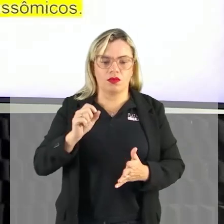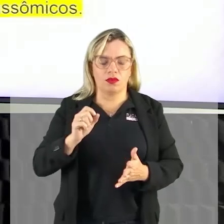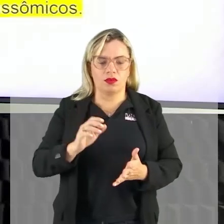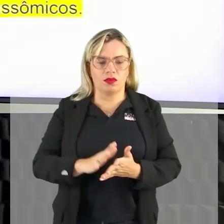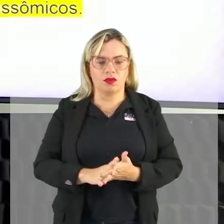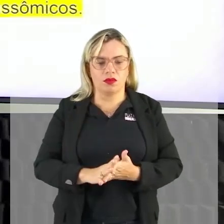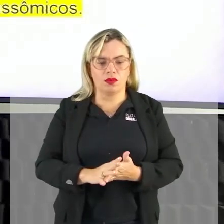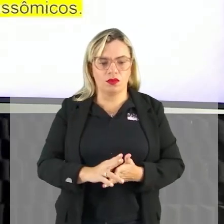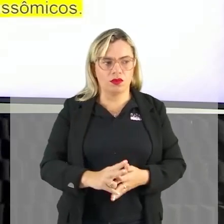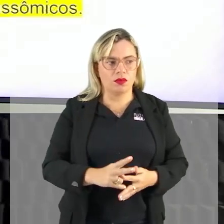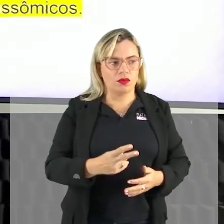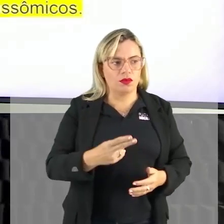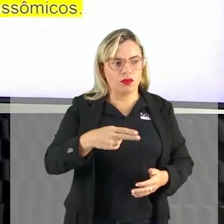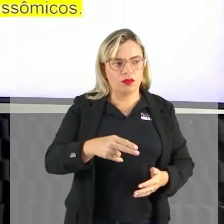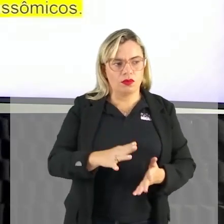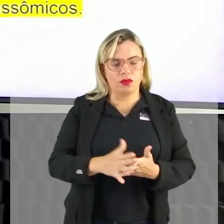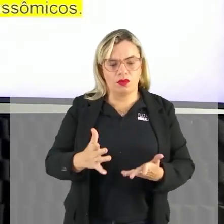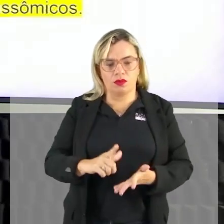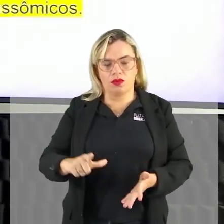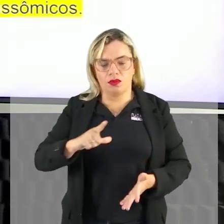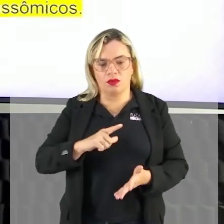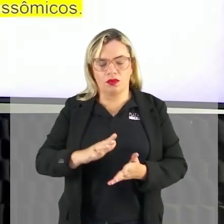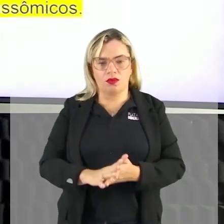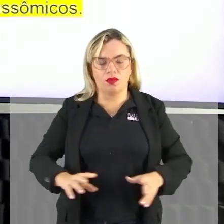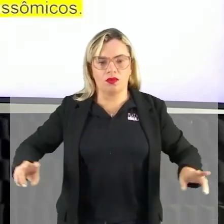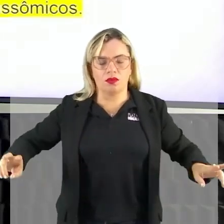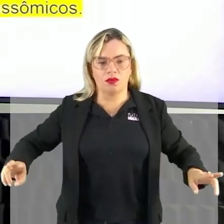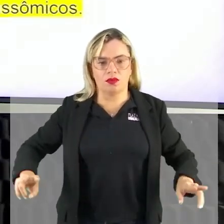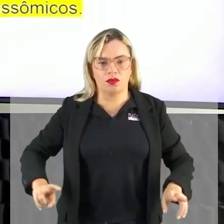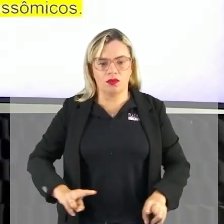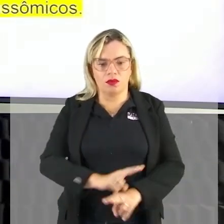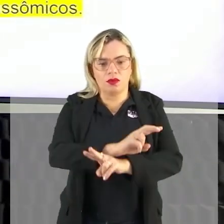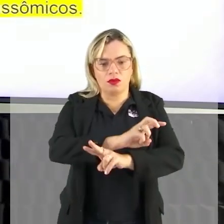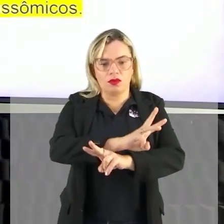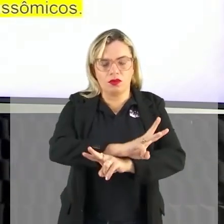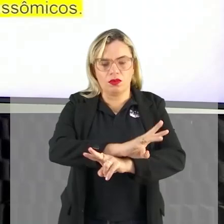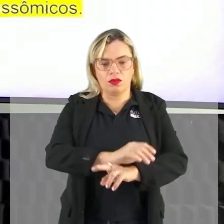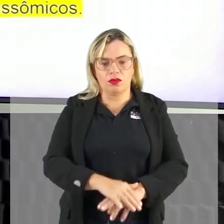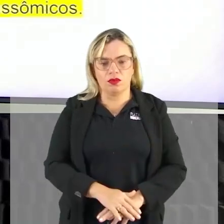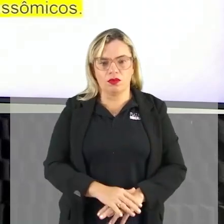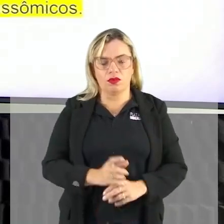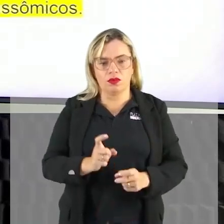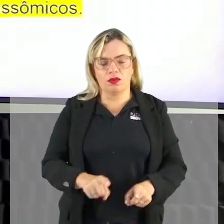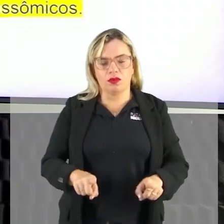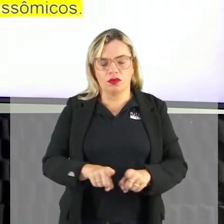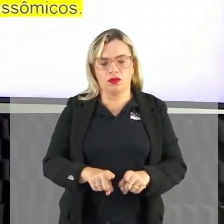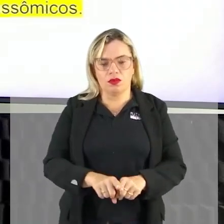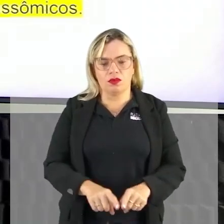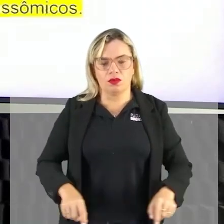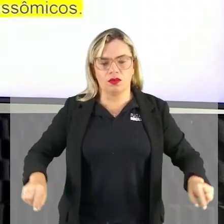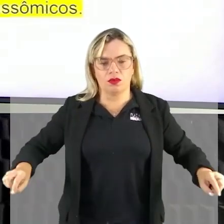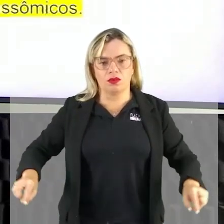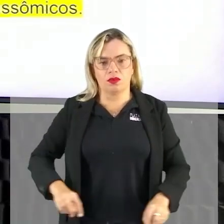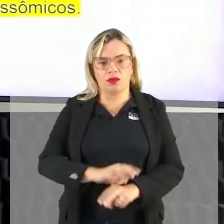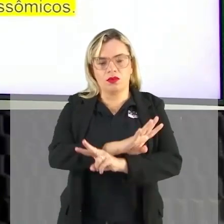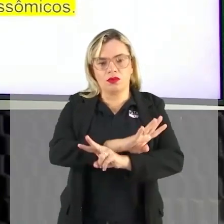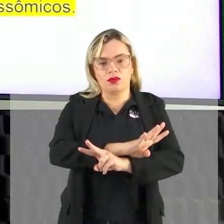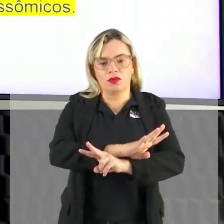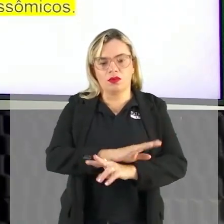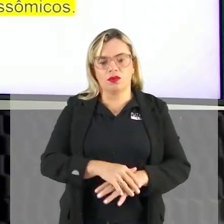né, 2N. Eu vou ter 3N, ó, trissômico, e 4N tetrassômico,